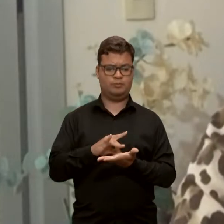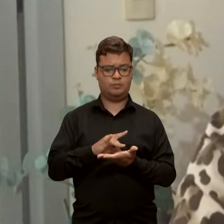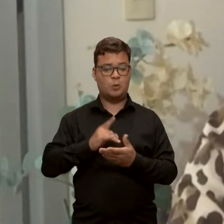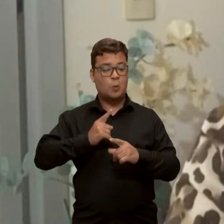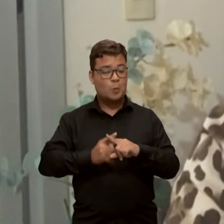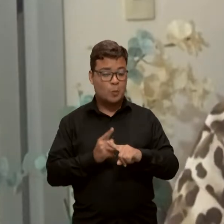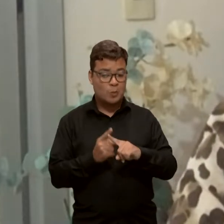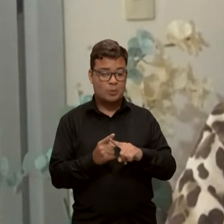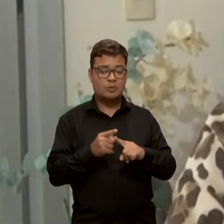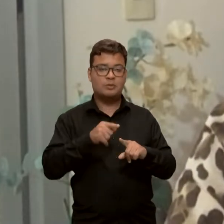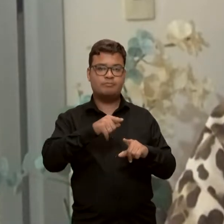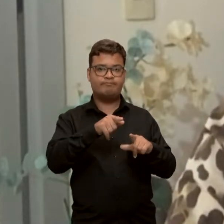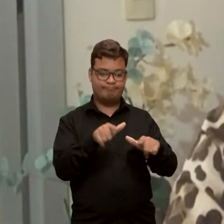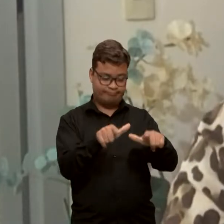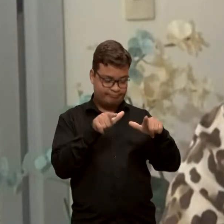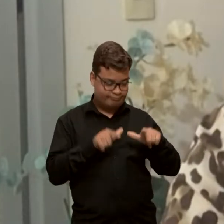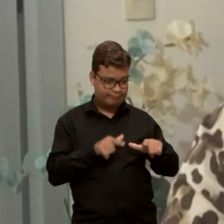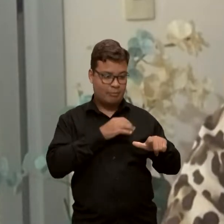esse título.